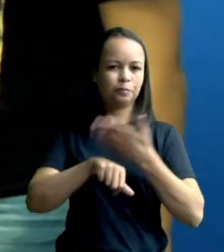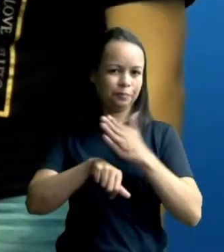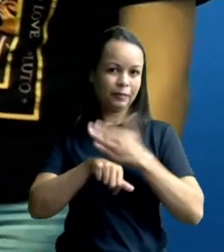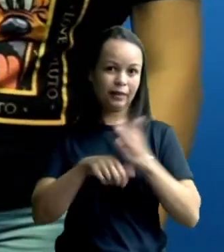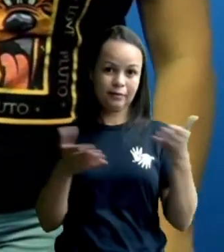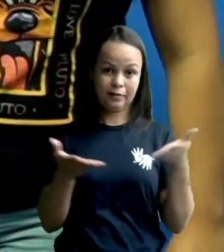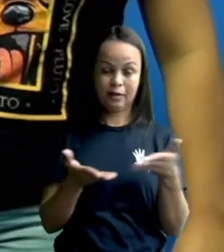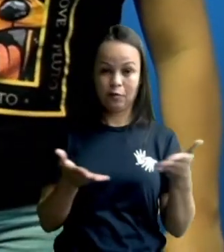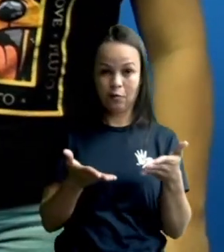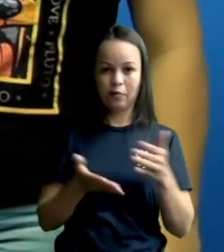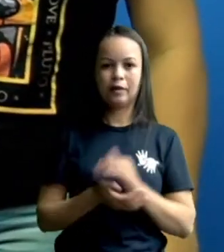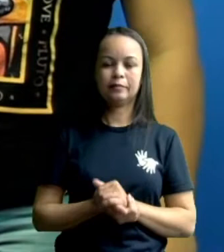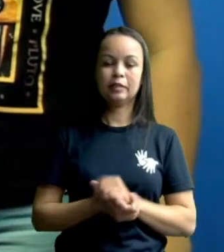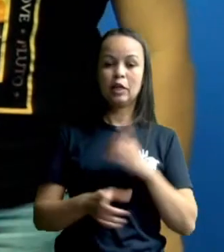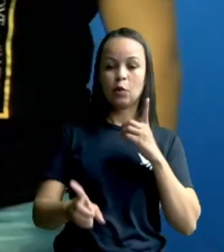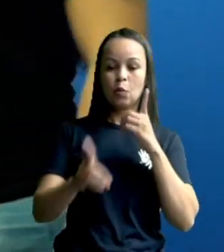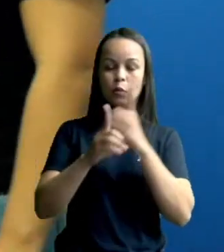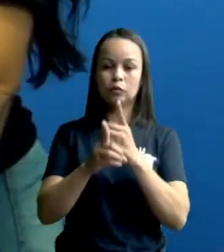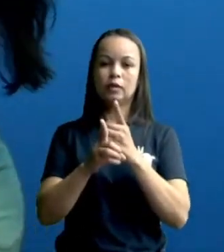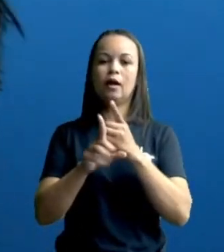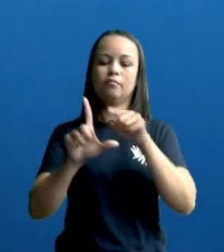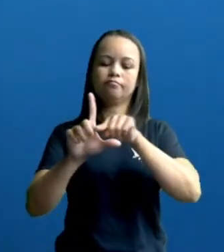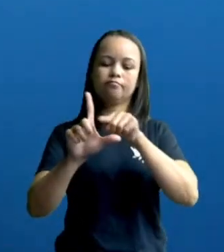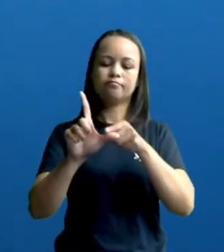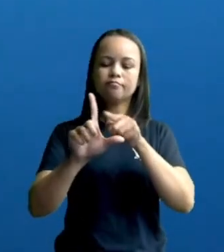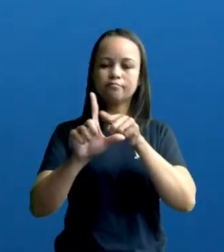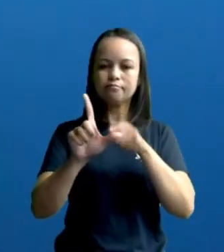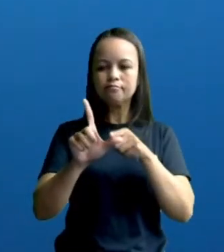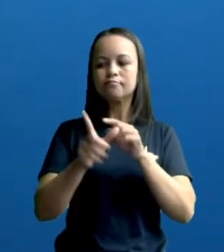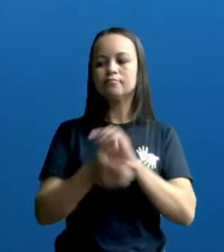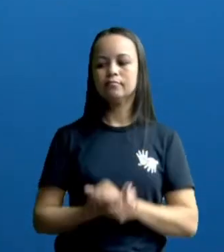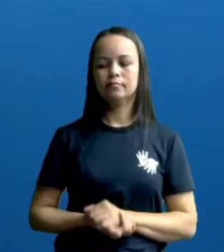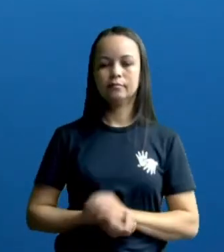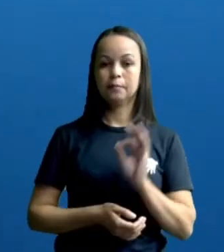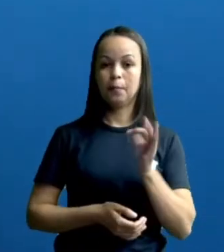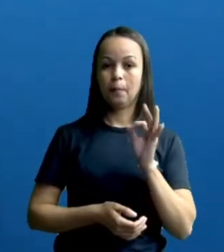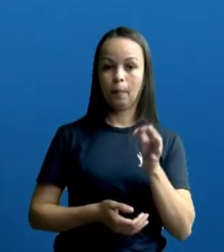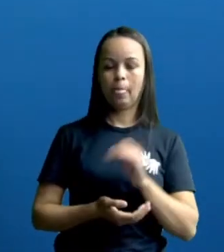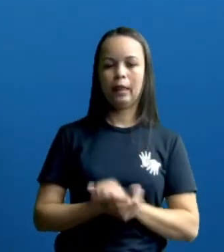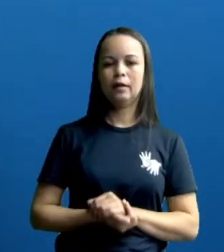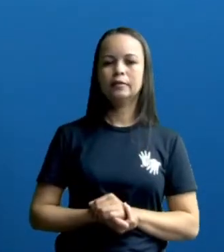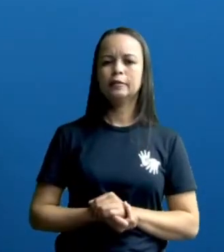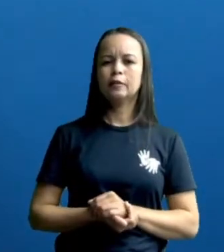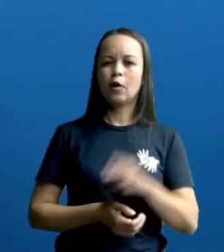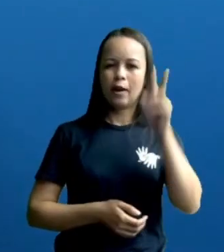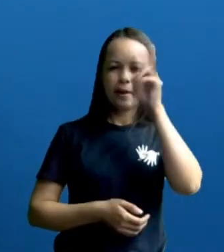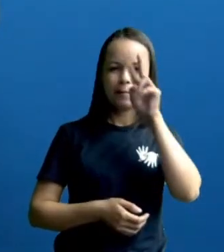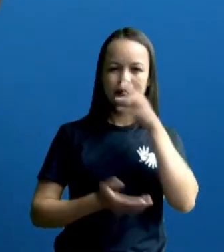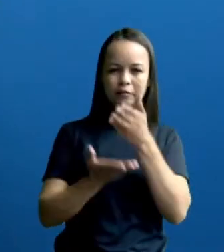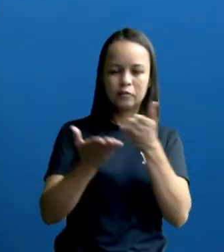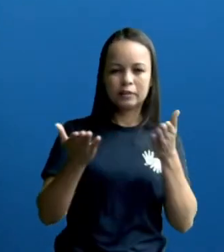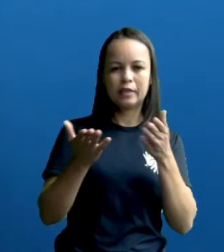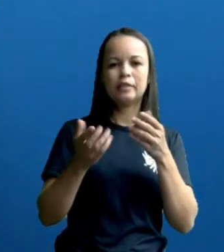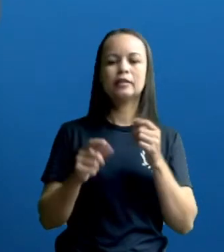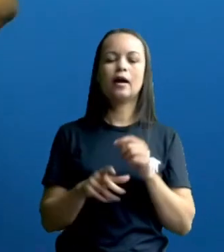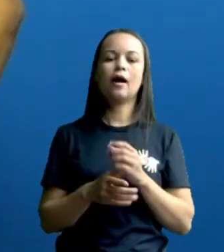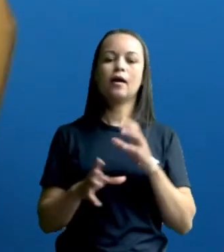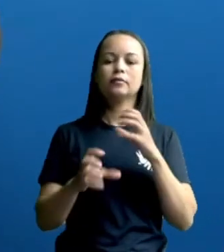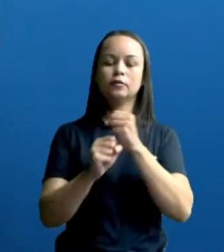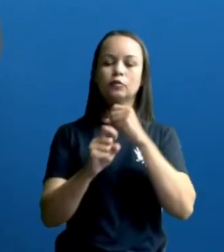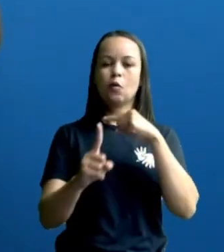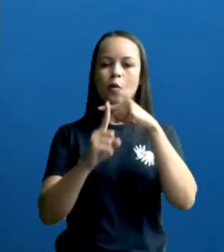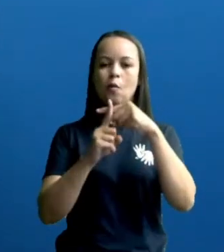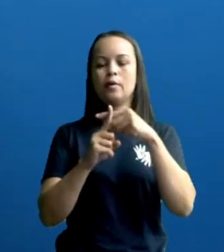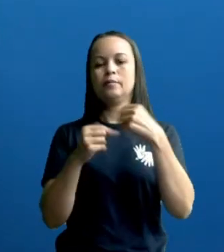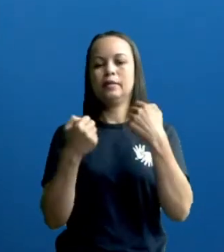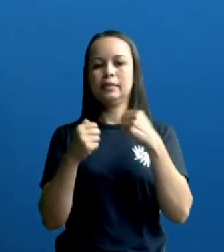prática, vamos encontrar o ângulo, tá certo? Então, lembrando, a soma dos ângulos internos de um triângulo